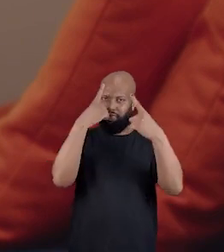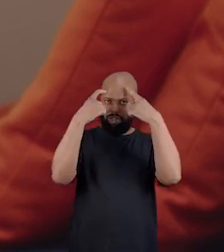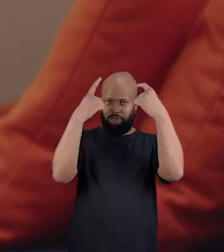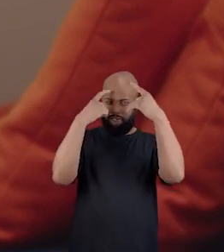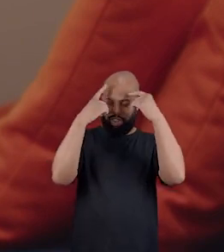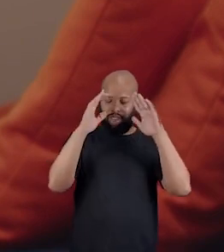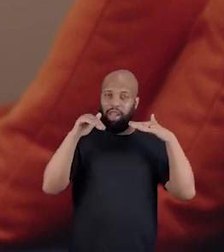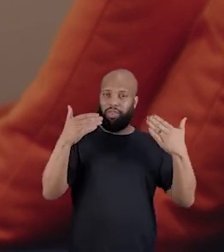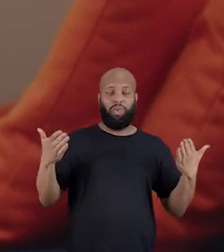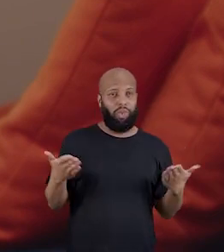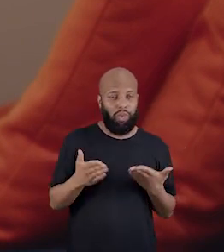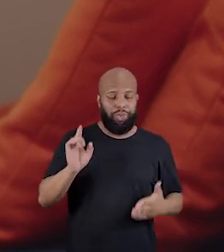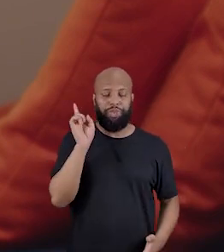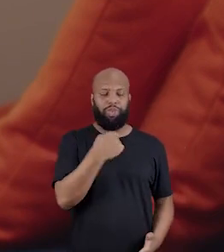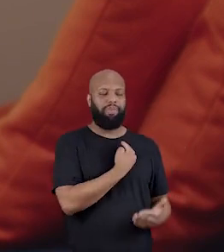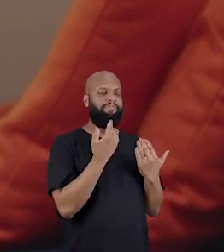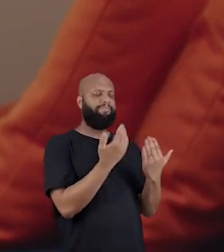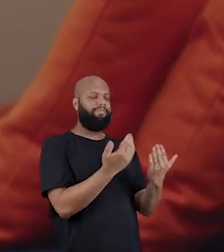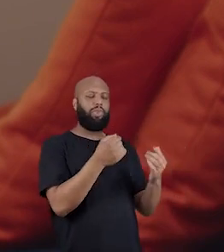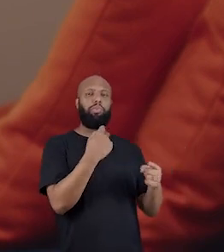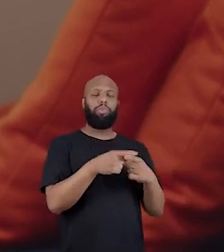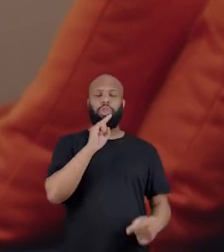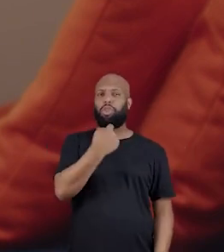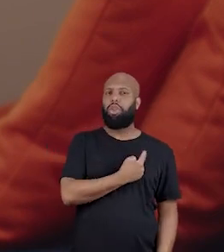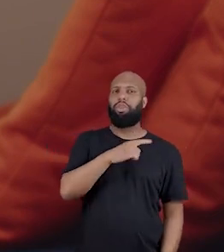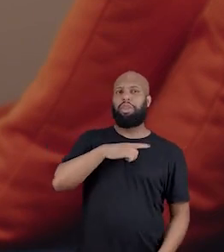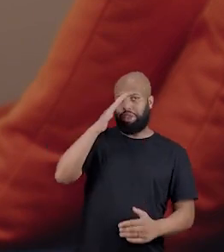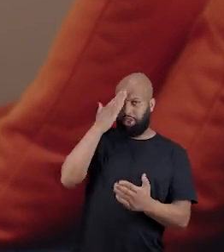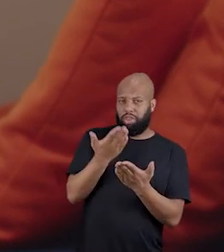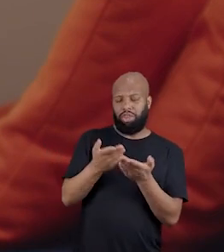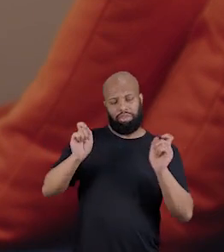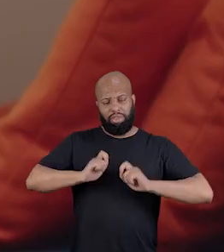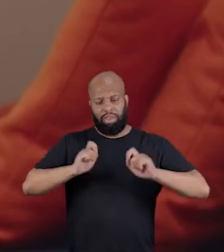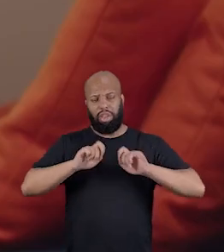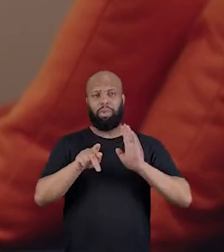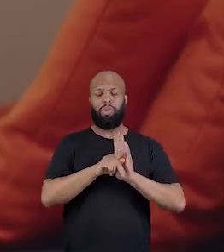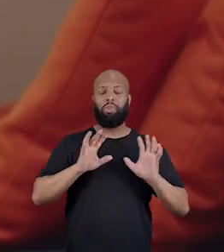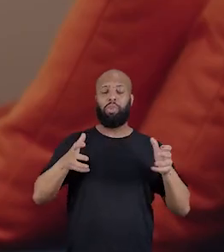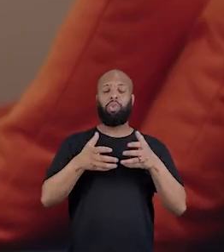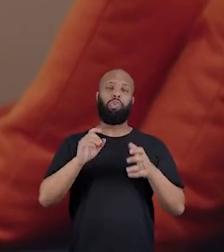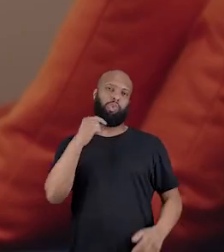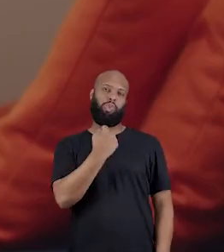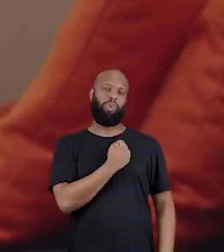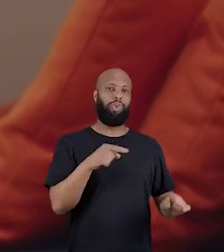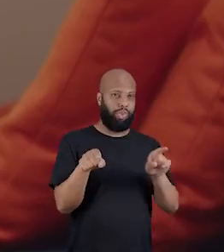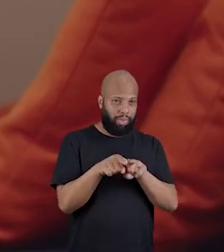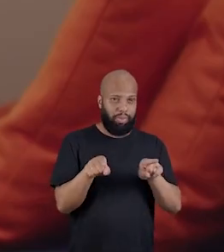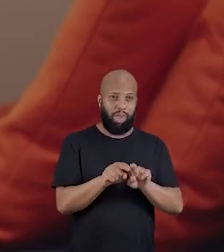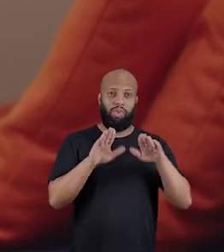prejudica o ambiente de criatividade. Então, assim, hoje a gente vem questionando porque a gente tem que acreditar no potencial dos nossos times de criarem